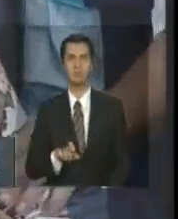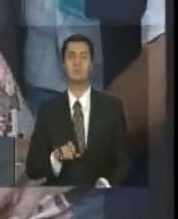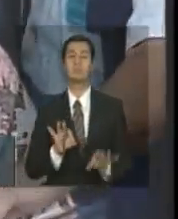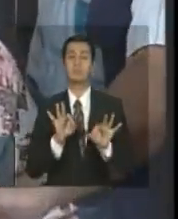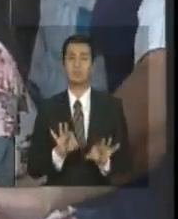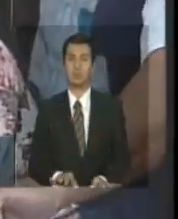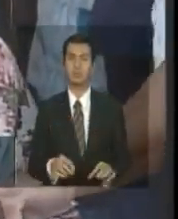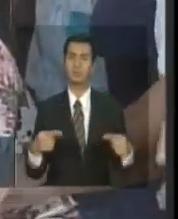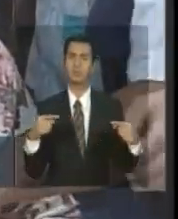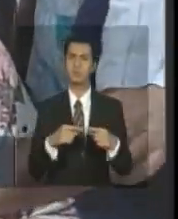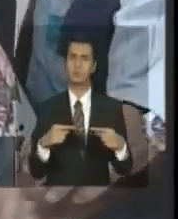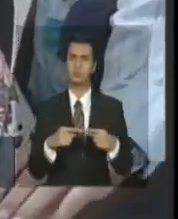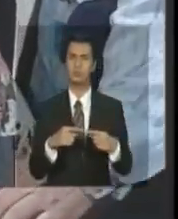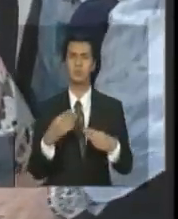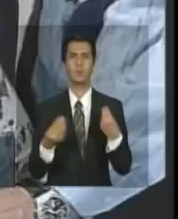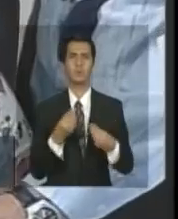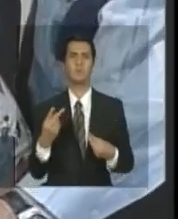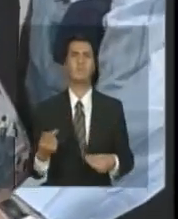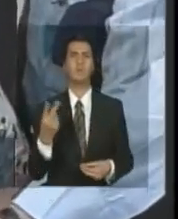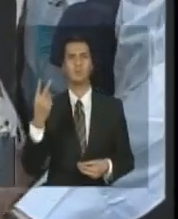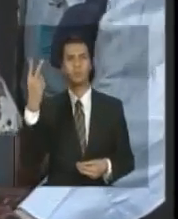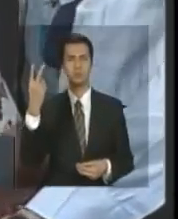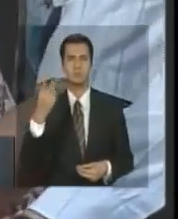que reflita a valorização.